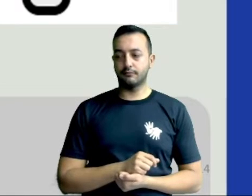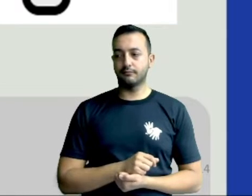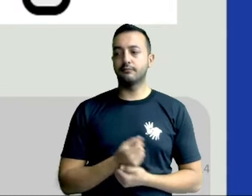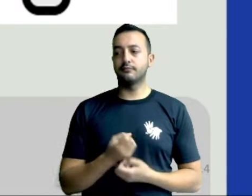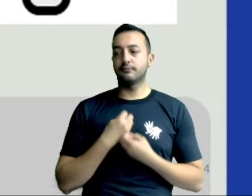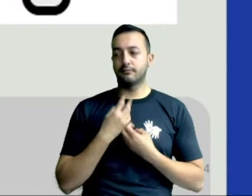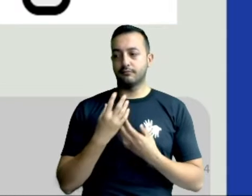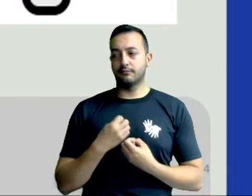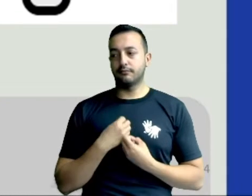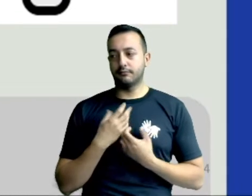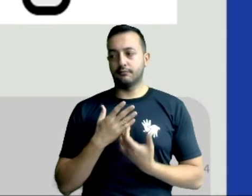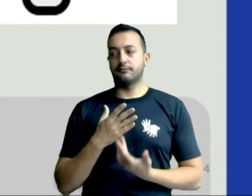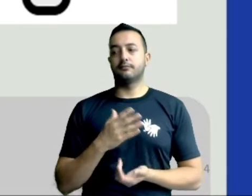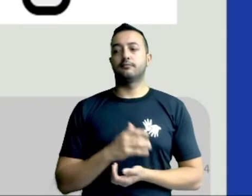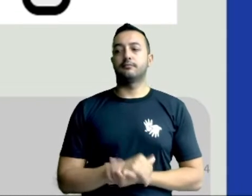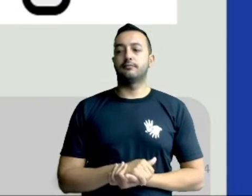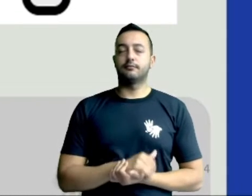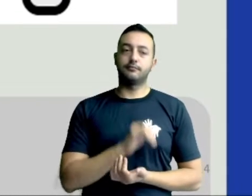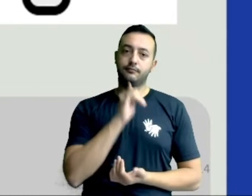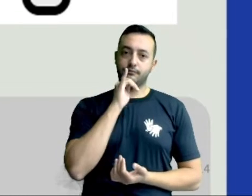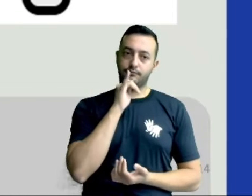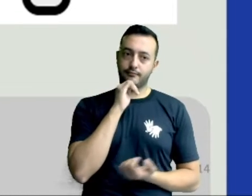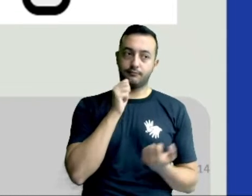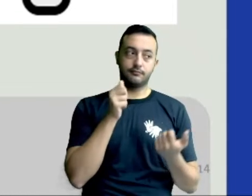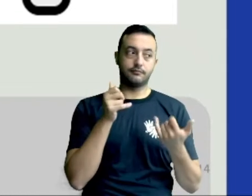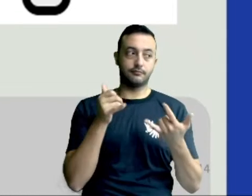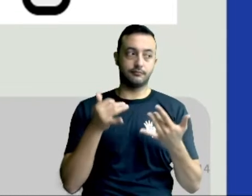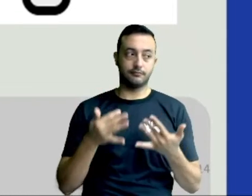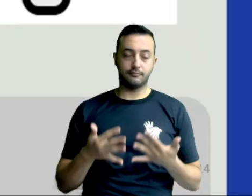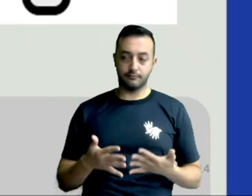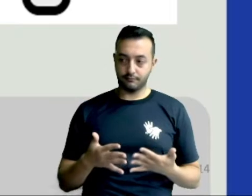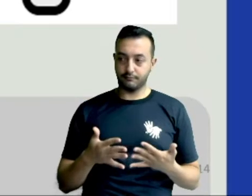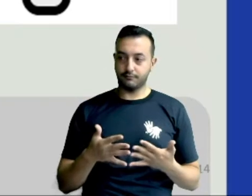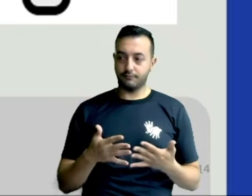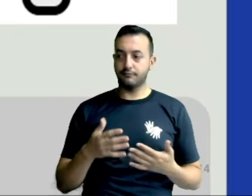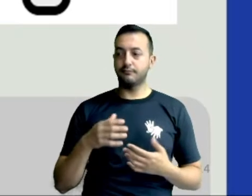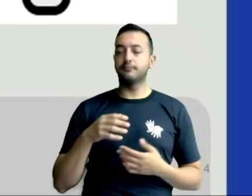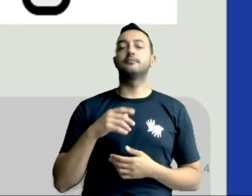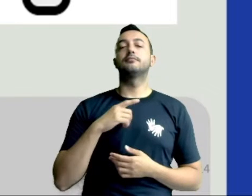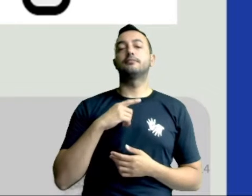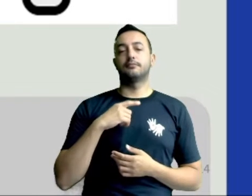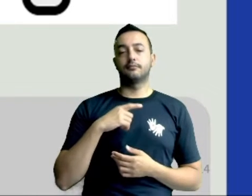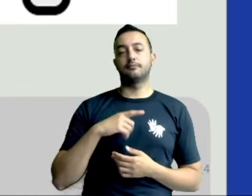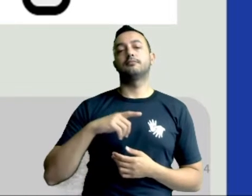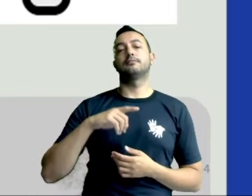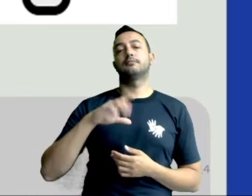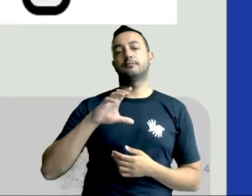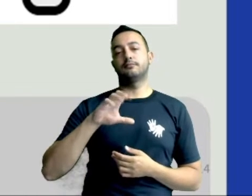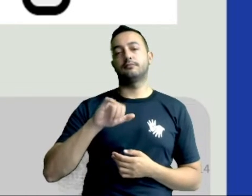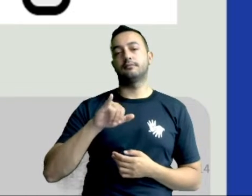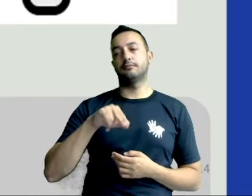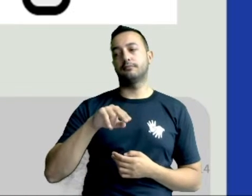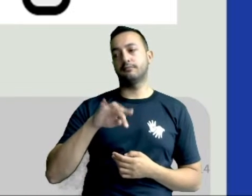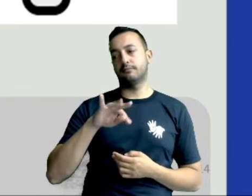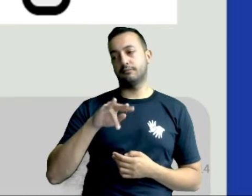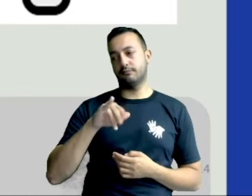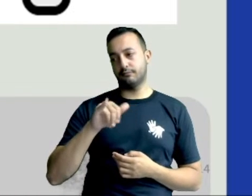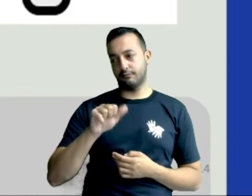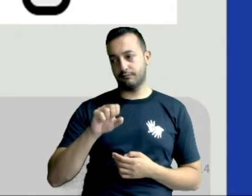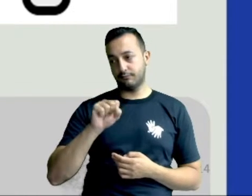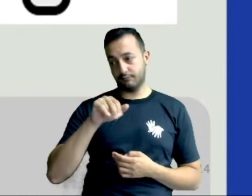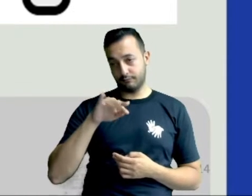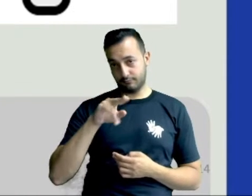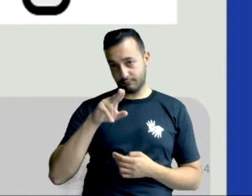um poema que eu vou dar de exemplo a vocês, com sinestesia. Vamos ver? Agora,